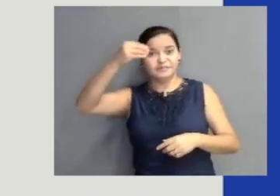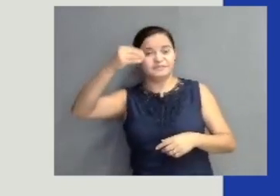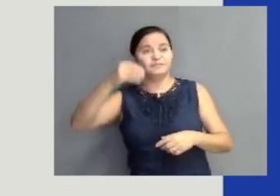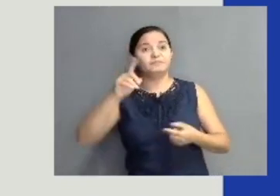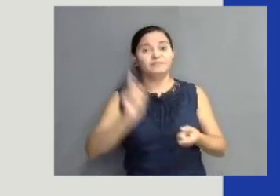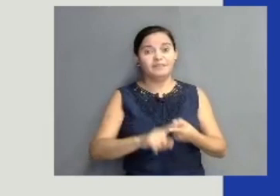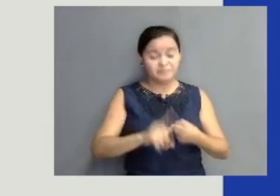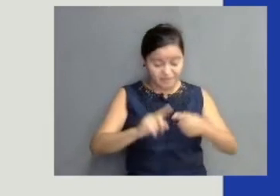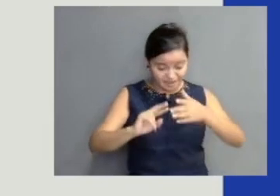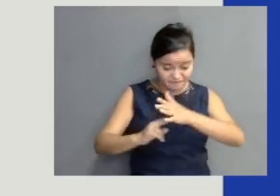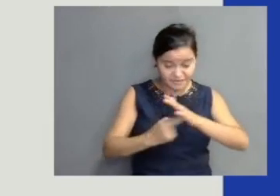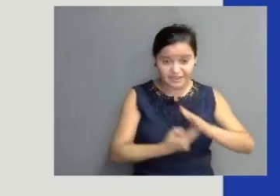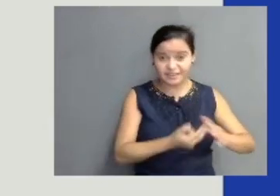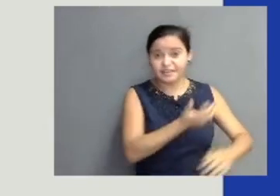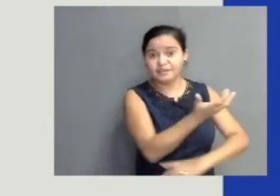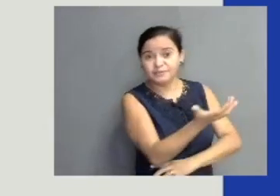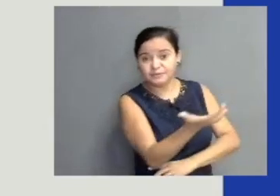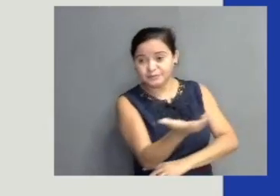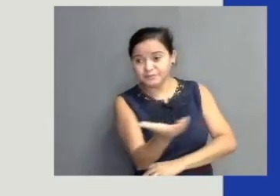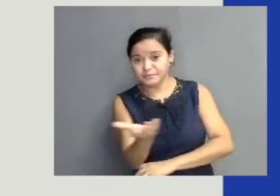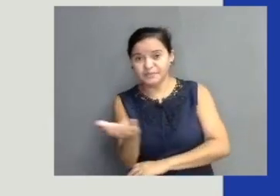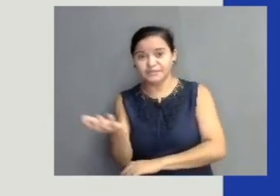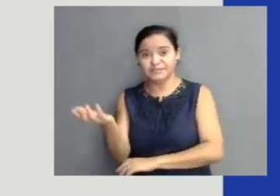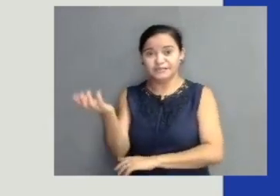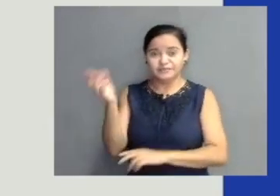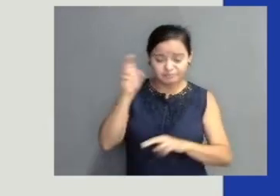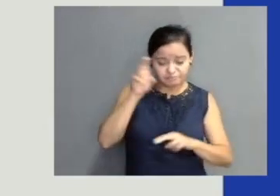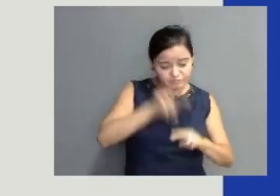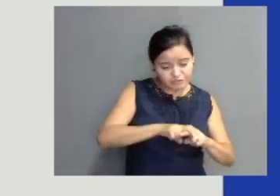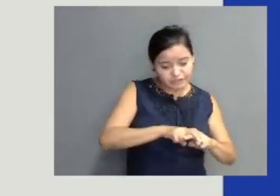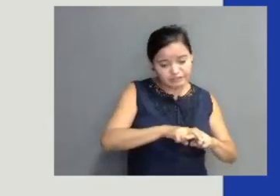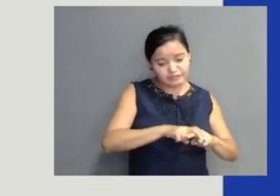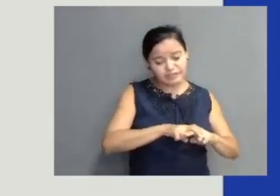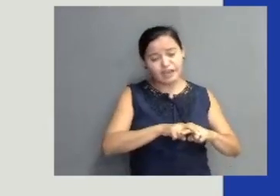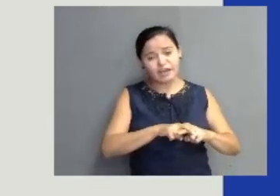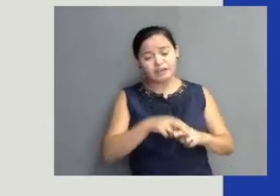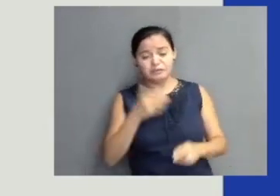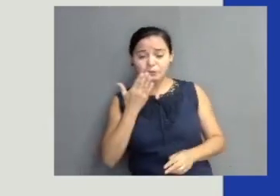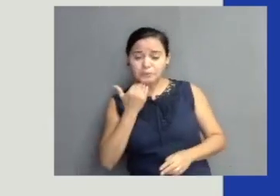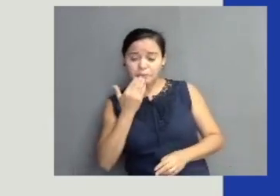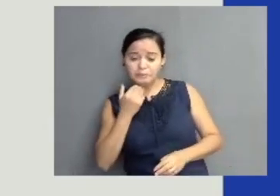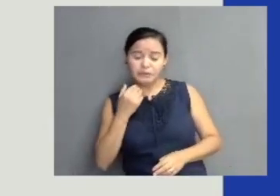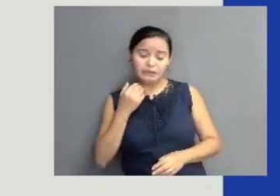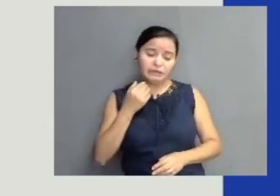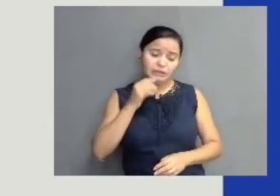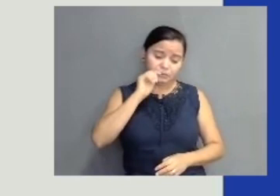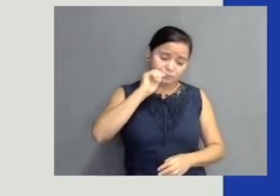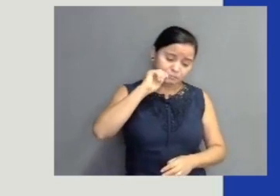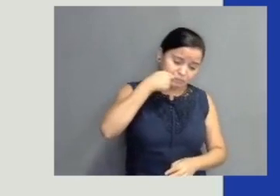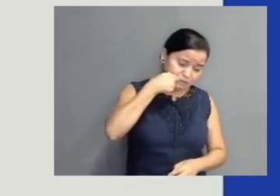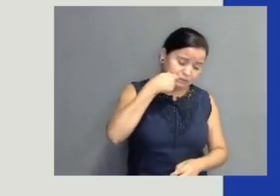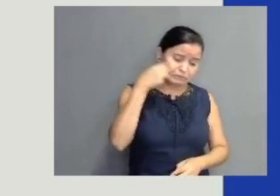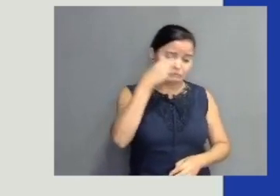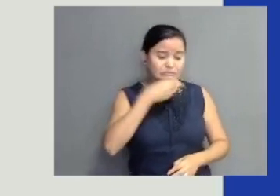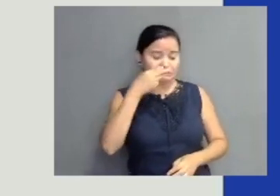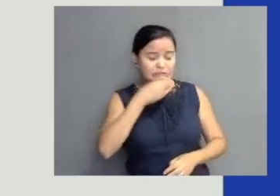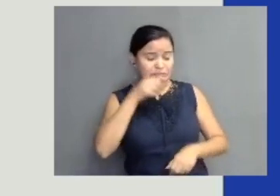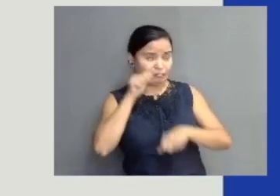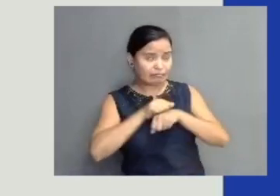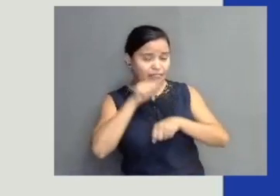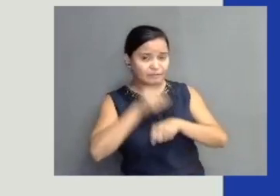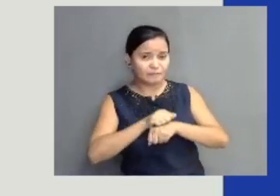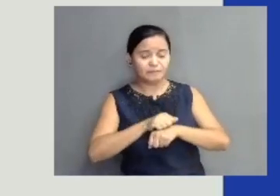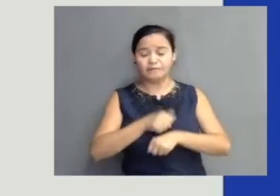mendigo, sentada aos pés num beco, comendo um pão doce seco, diz: papai, coma comigo. E o velho